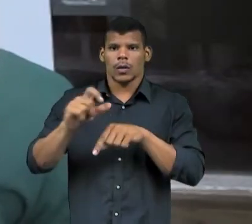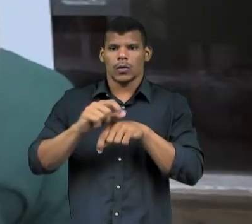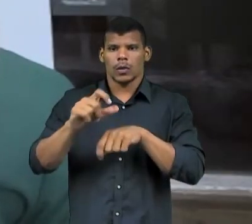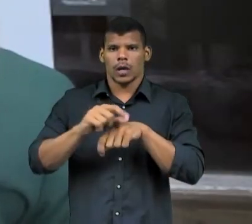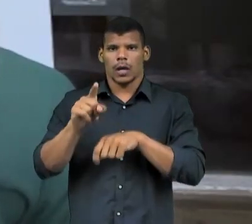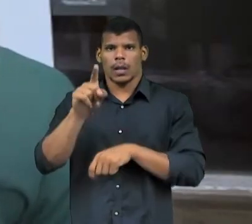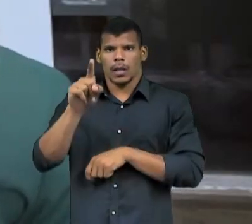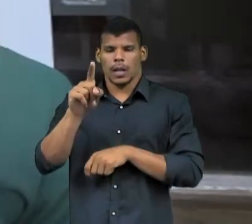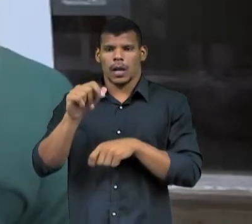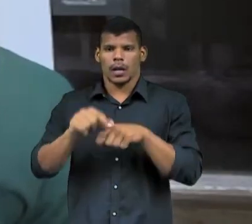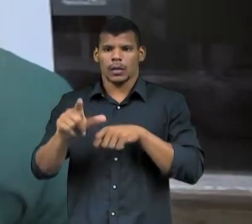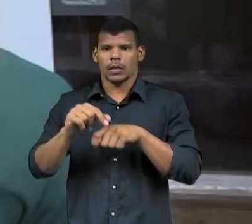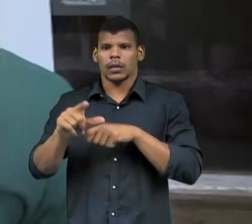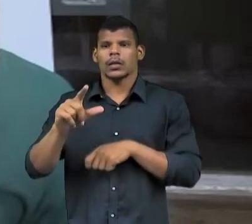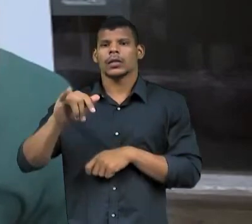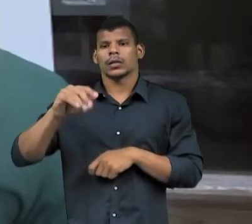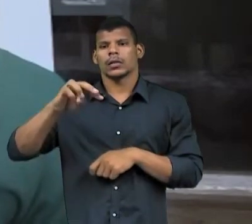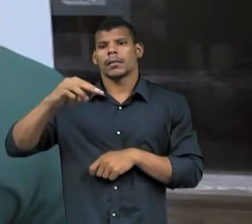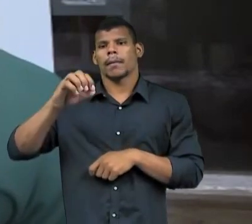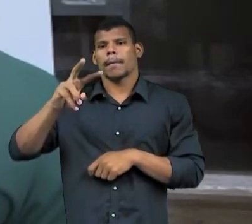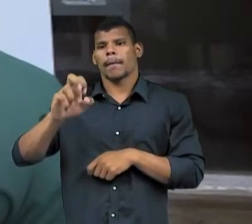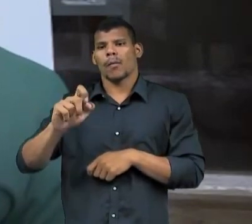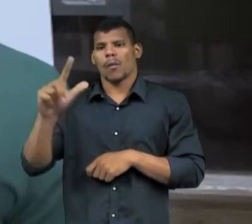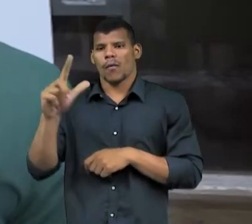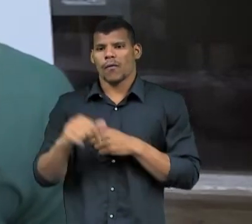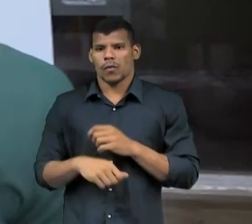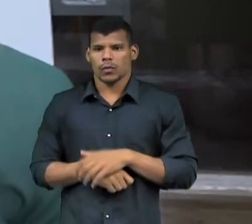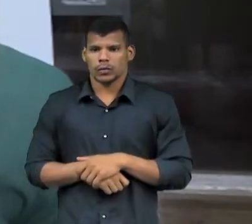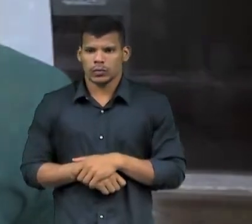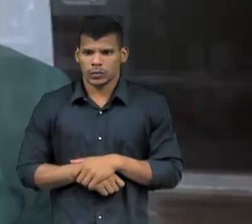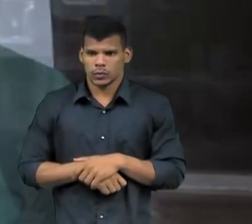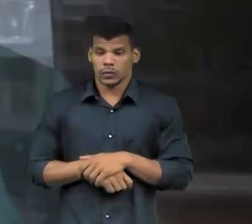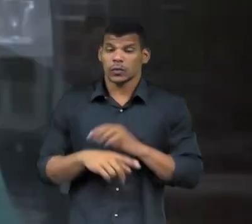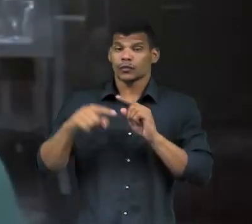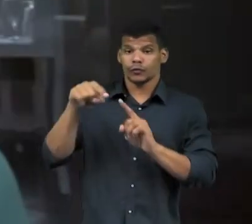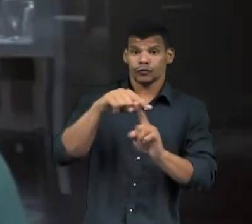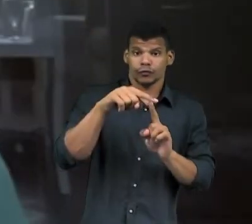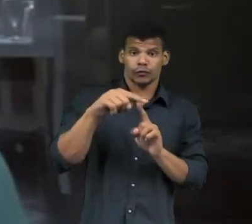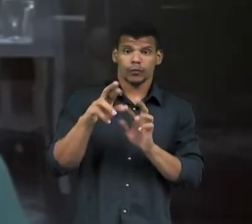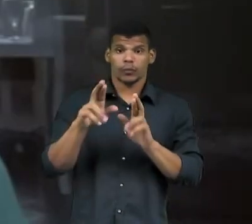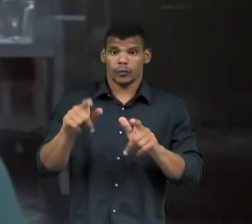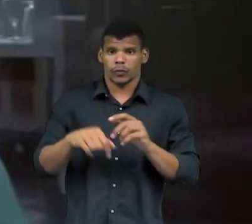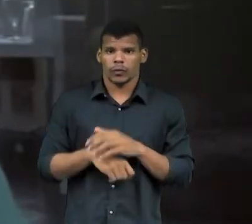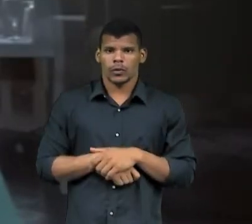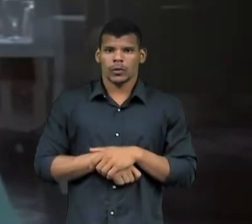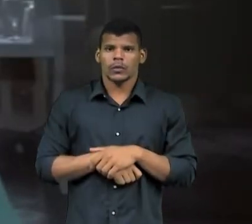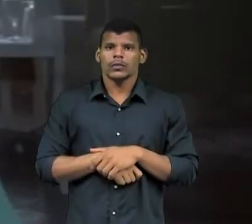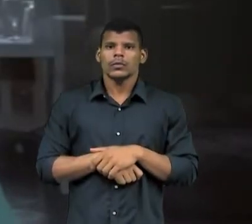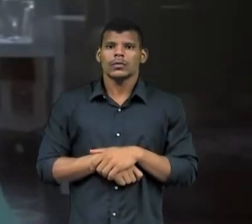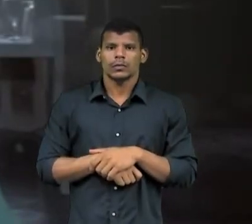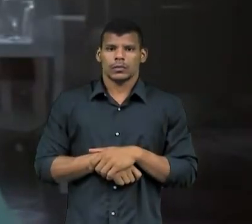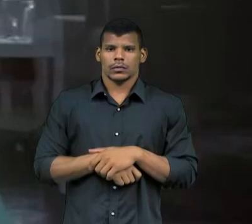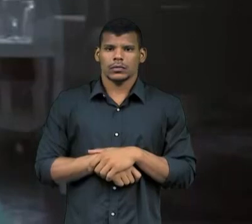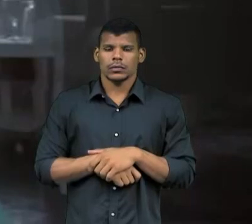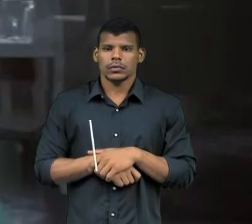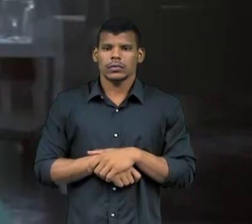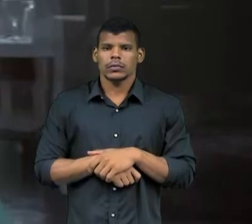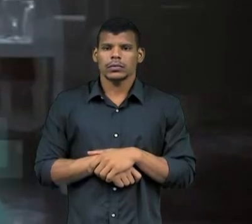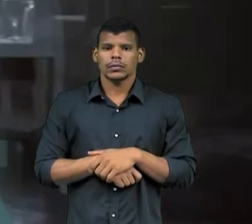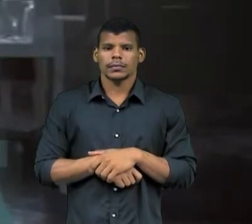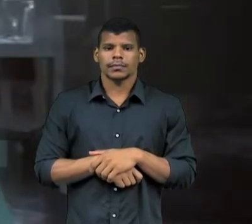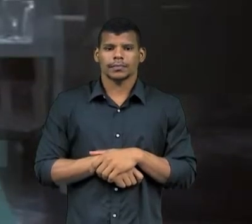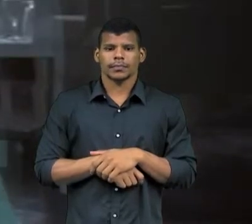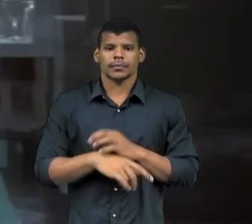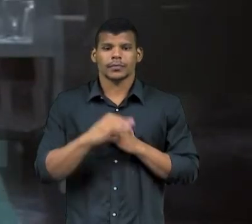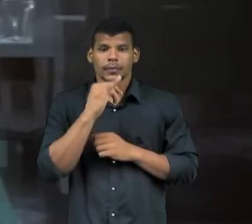não, vários. Um de cada vez e de uma maneira diferente. Todo mês eu estou lá e sempre escolhendo novos bairros, né? Já fiquei